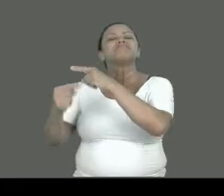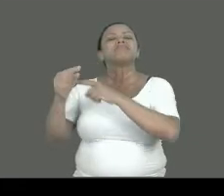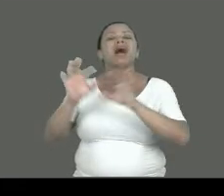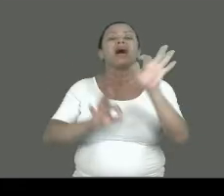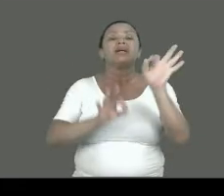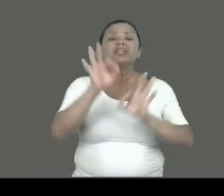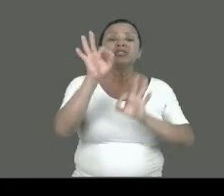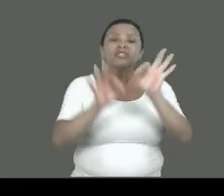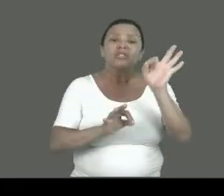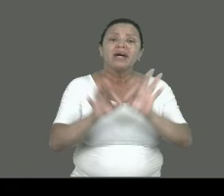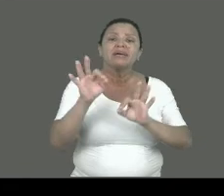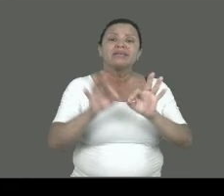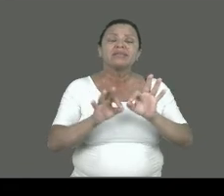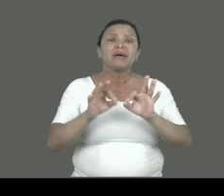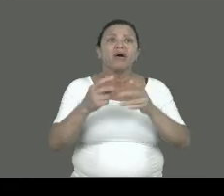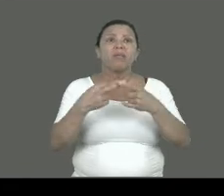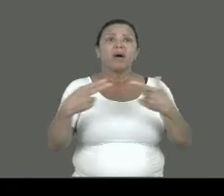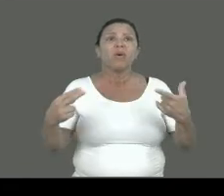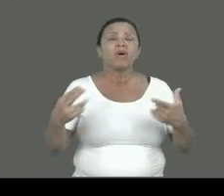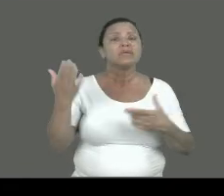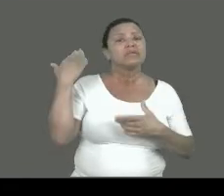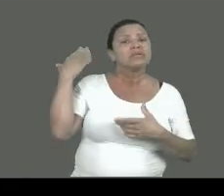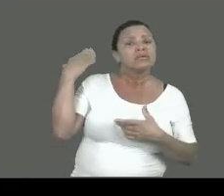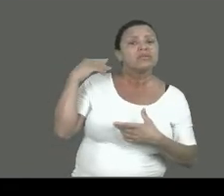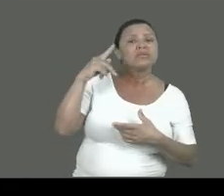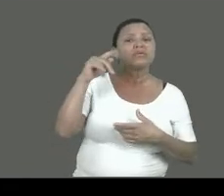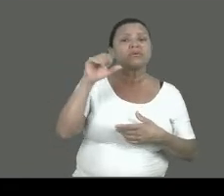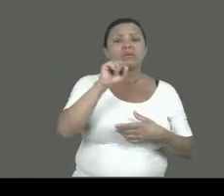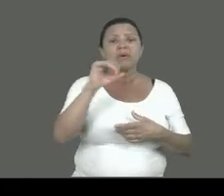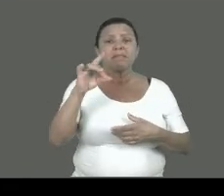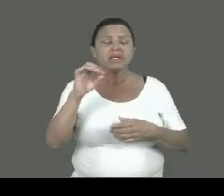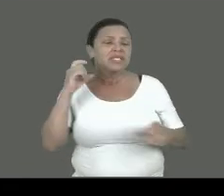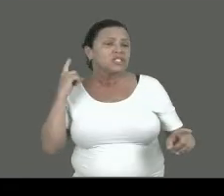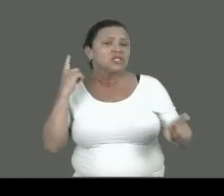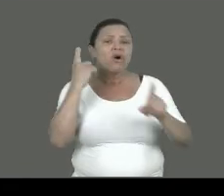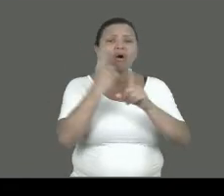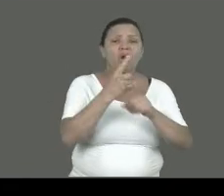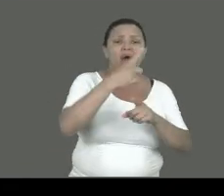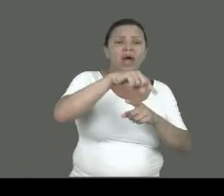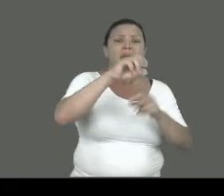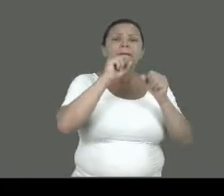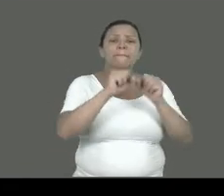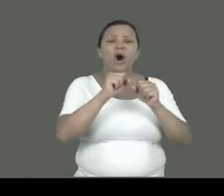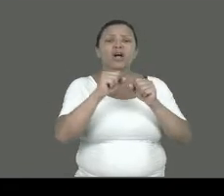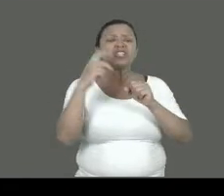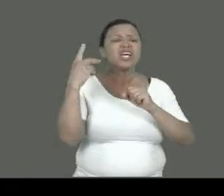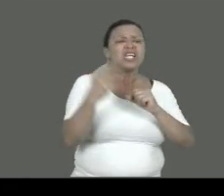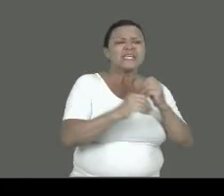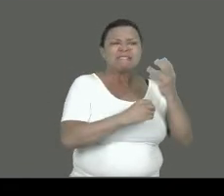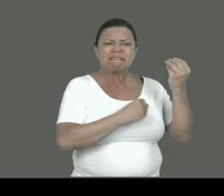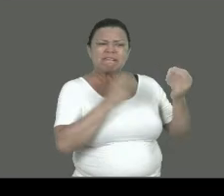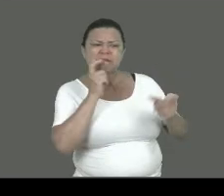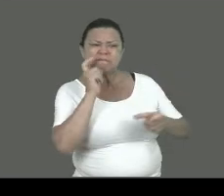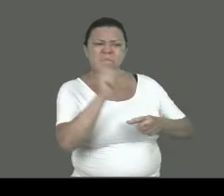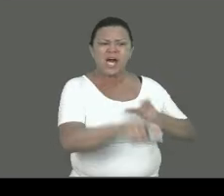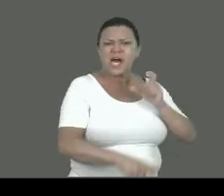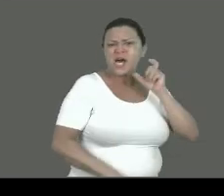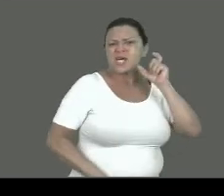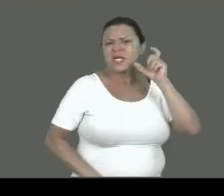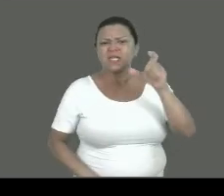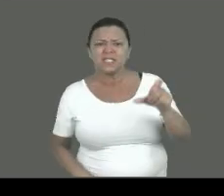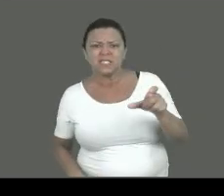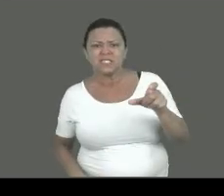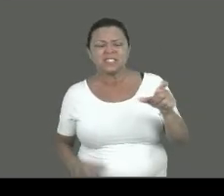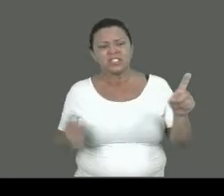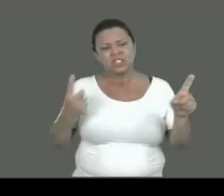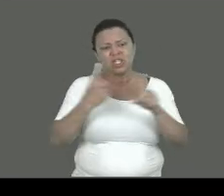ajeitar aquele equívoco do passado, de reencontrar aquela pessoa que talvez ele possa ter maltratado, que ele possa ter